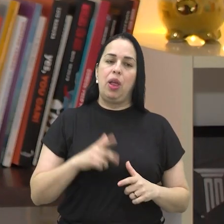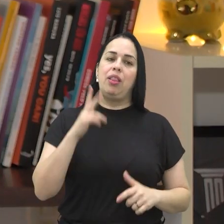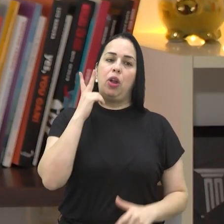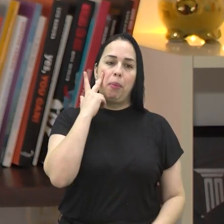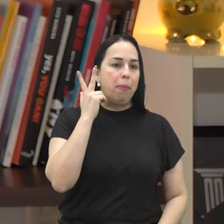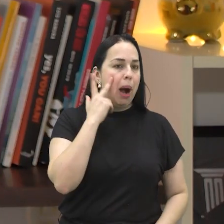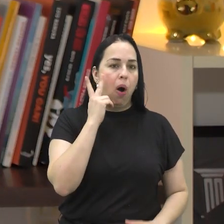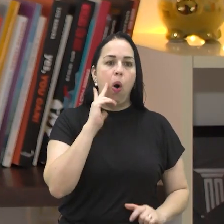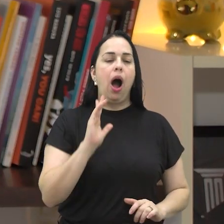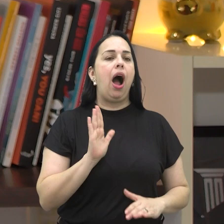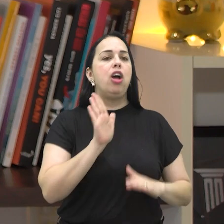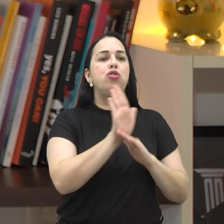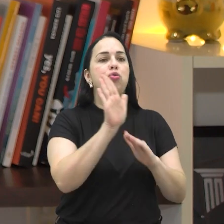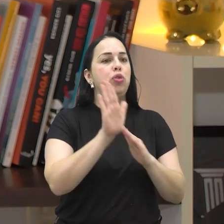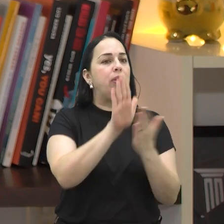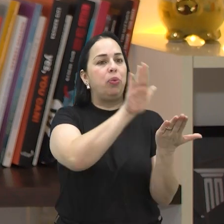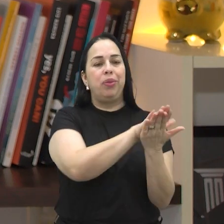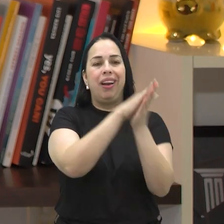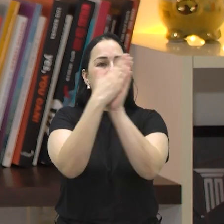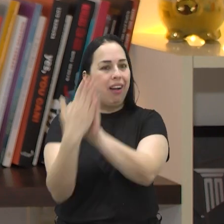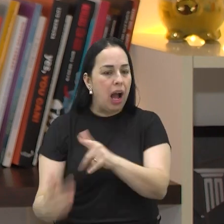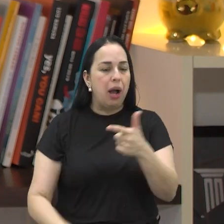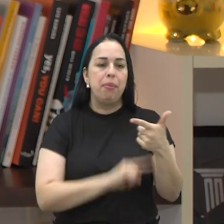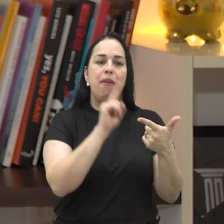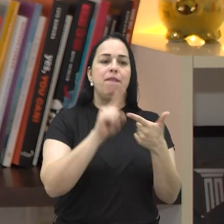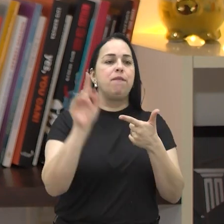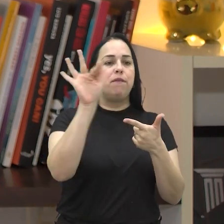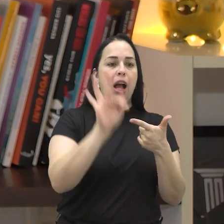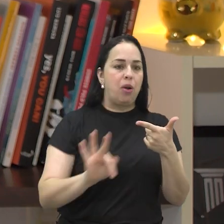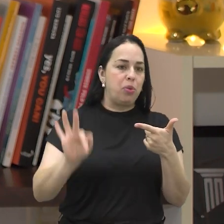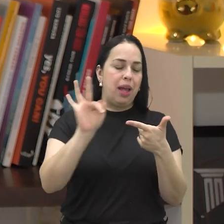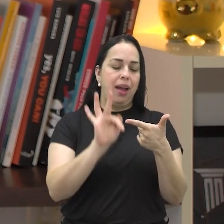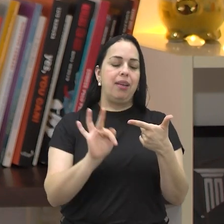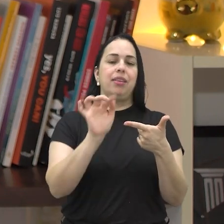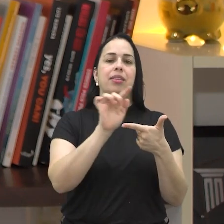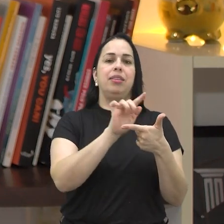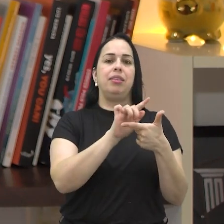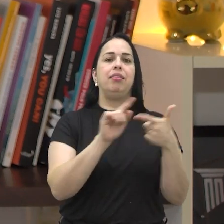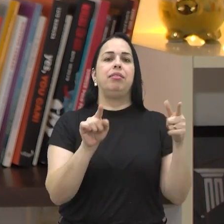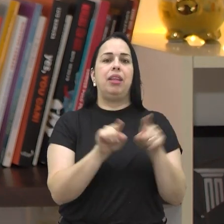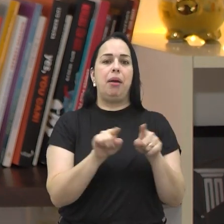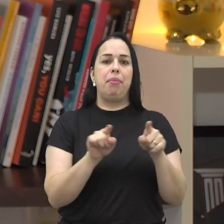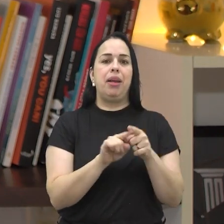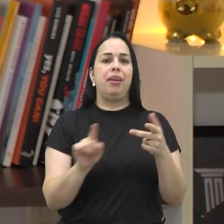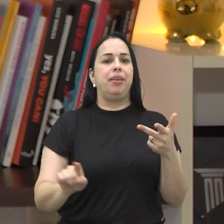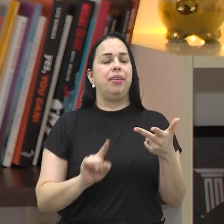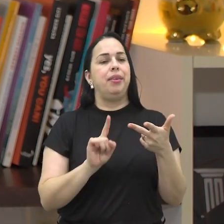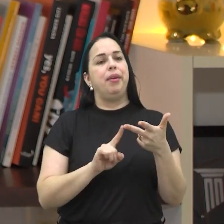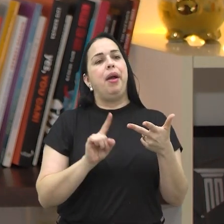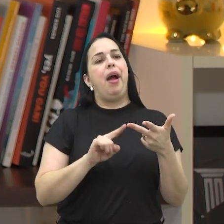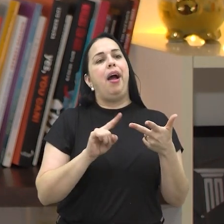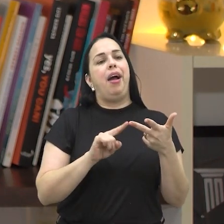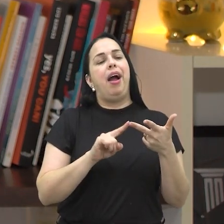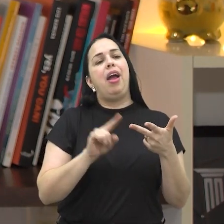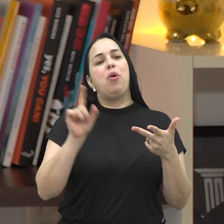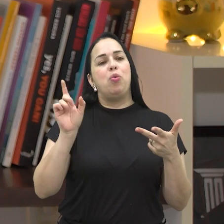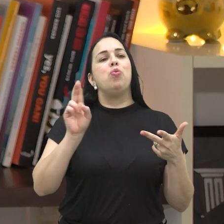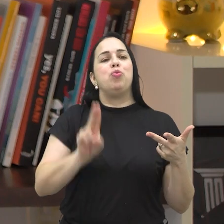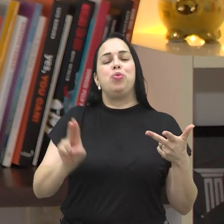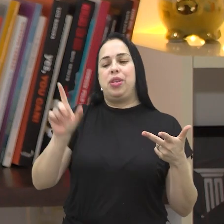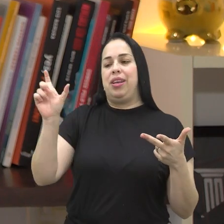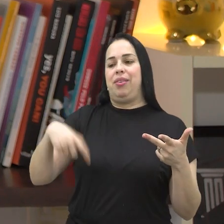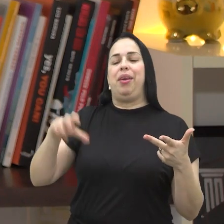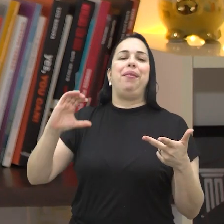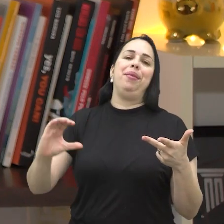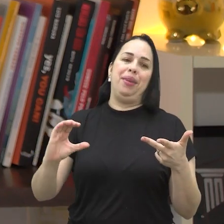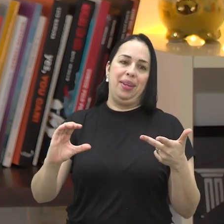acaba querendo ajudar na faculdade, ou algum intercâmbio, ou algo do tipo. E como nessa idade geralmente tem um limite a mais de crédito, utiliza esse valor